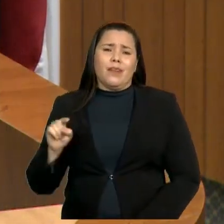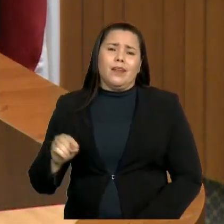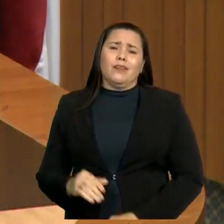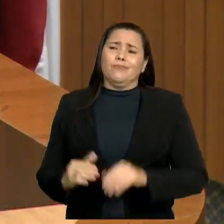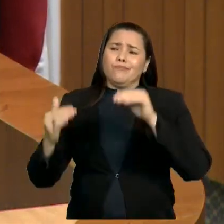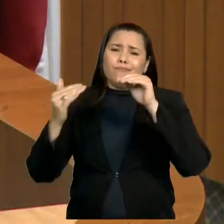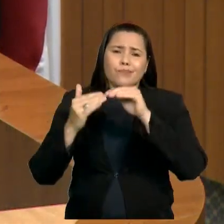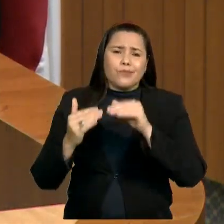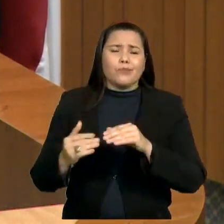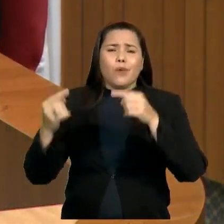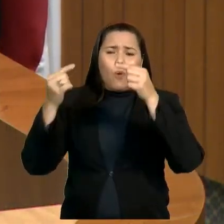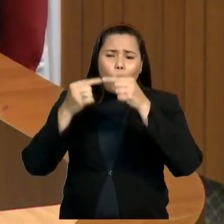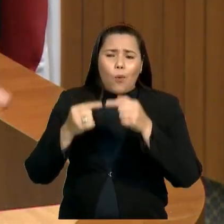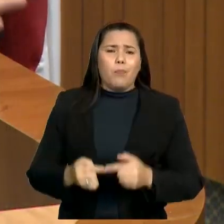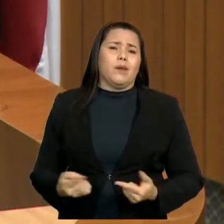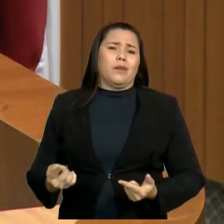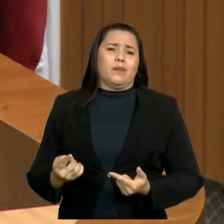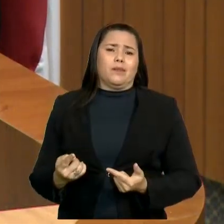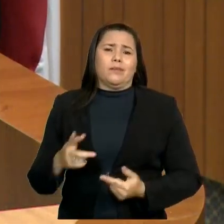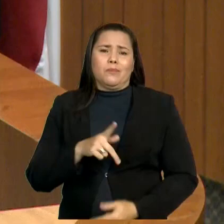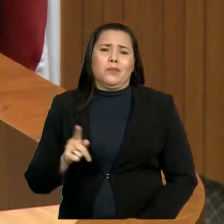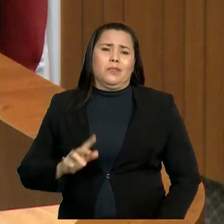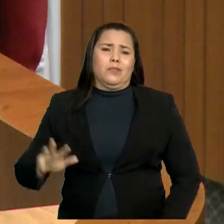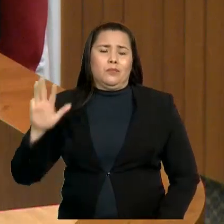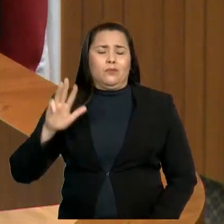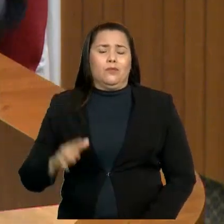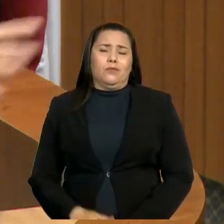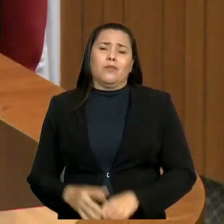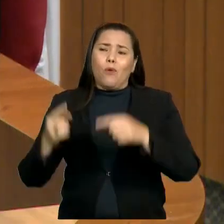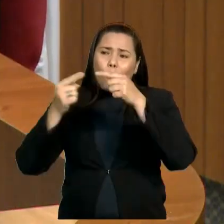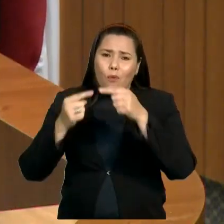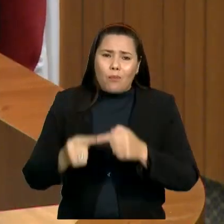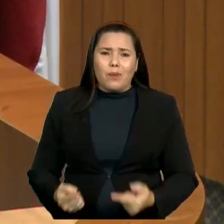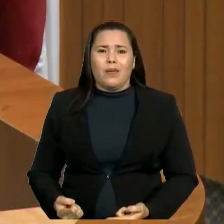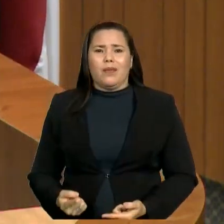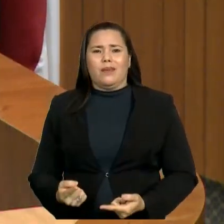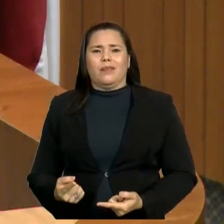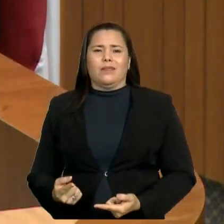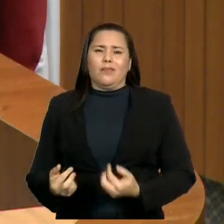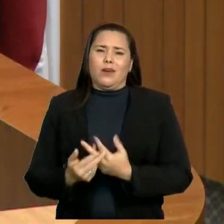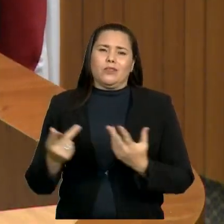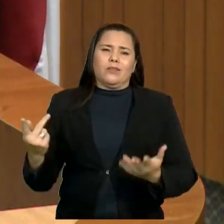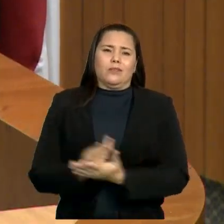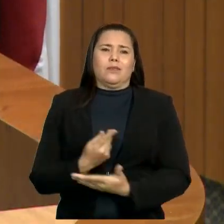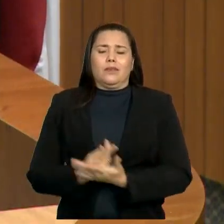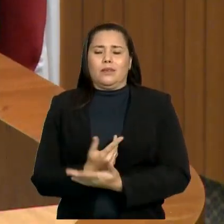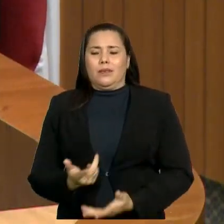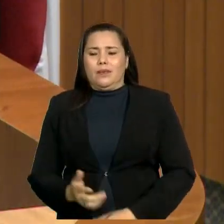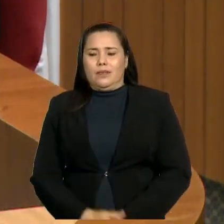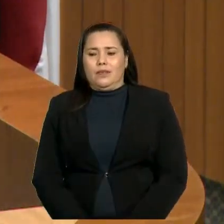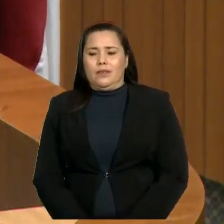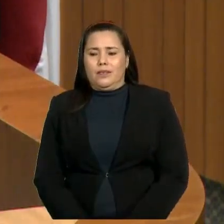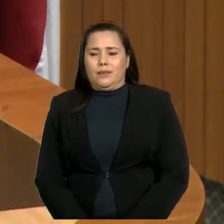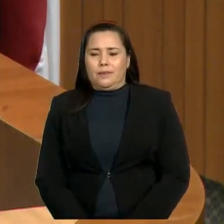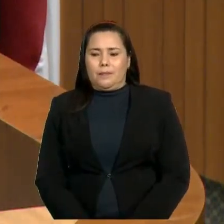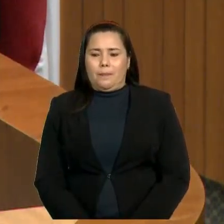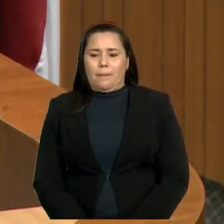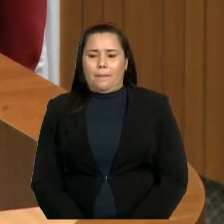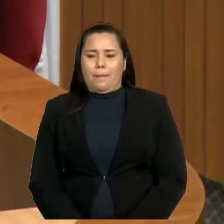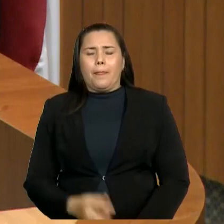lacração até entendo os colegas queria que estivessem aqui inclusive mas subiram todos ali PR